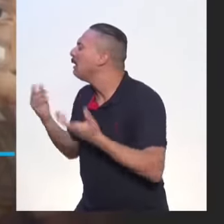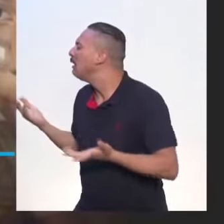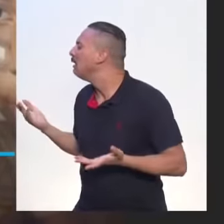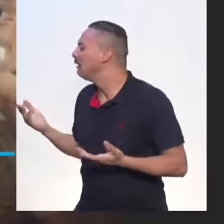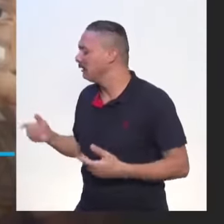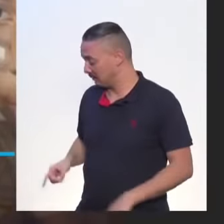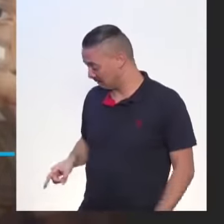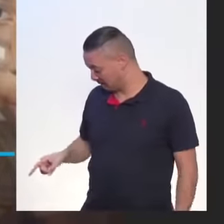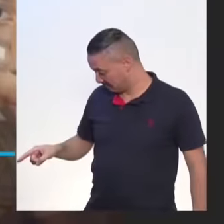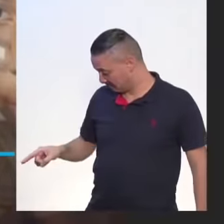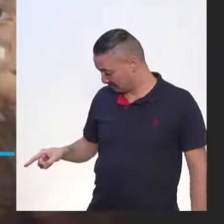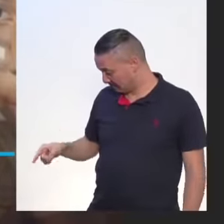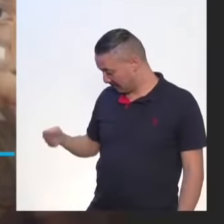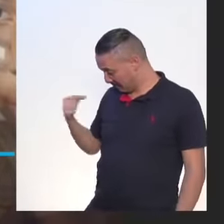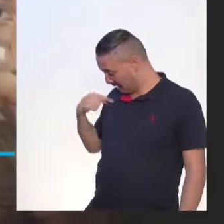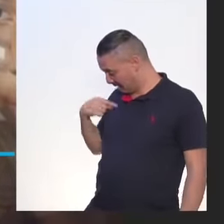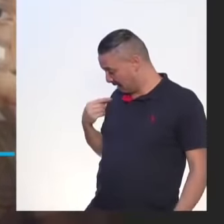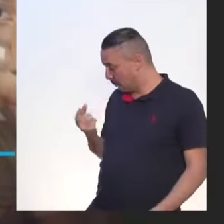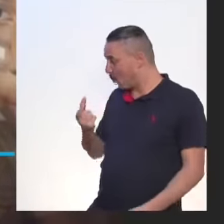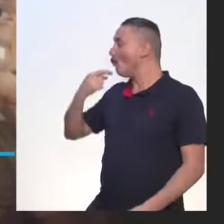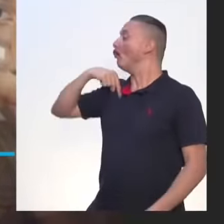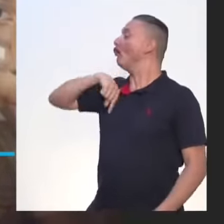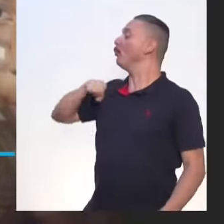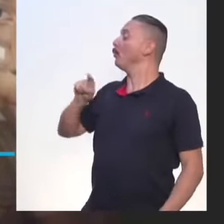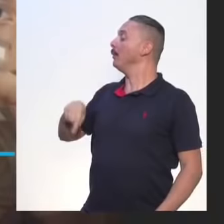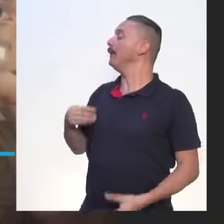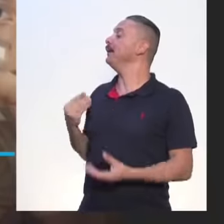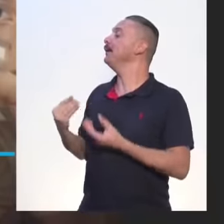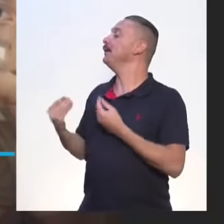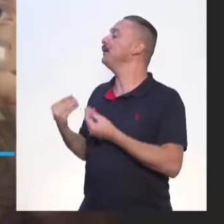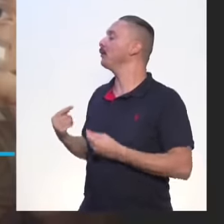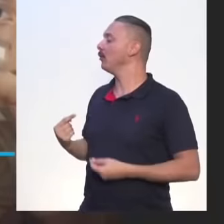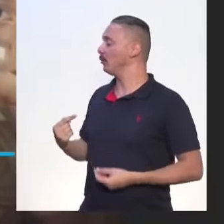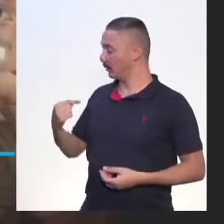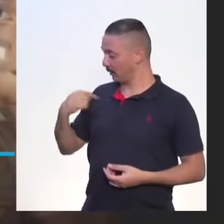Você, por acaso, quer que eu engula ela? Você não está vendo que